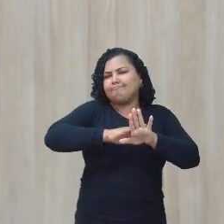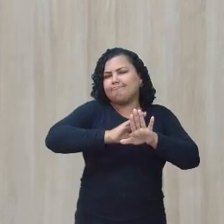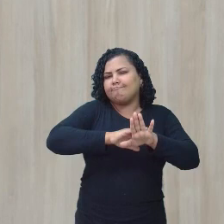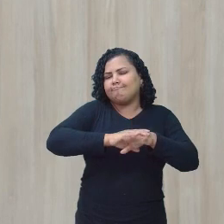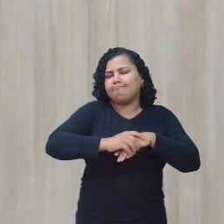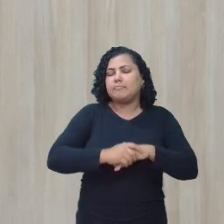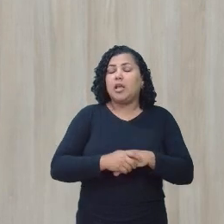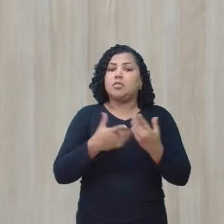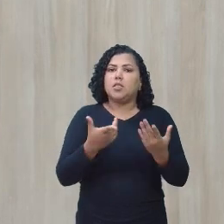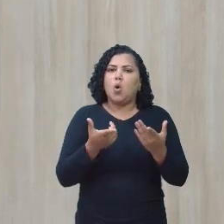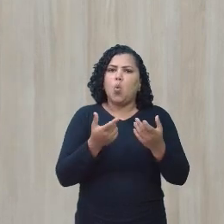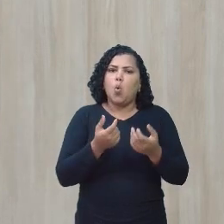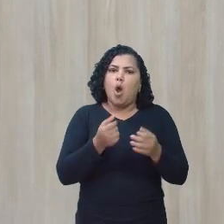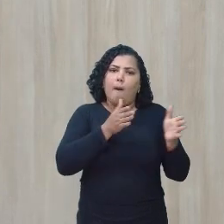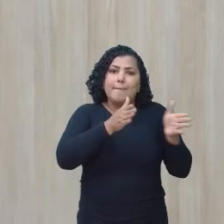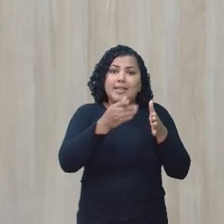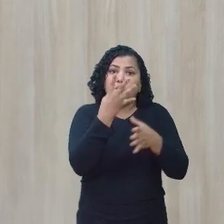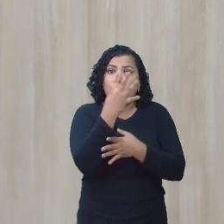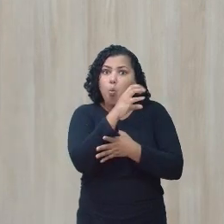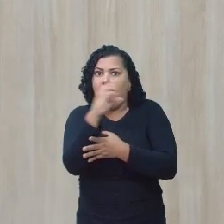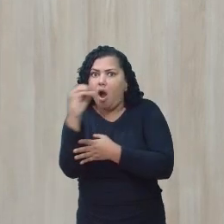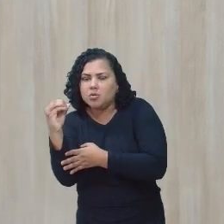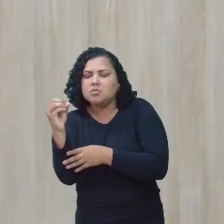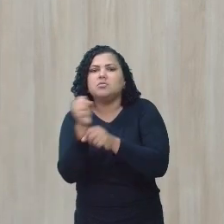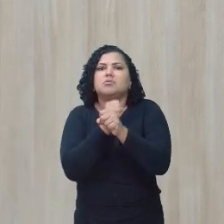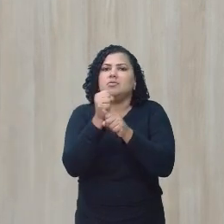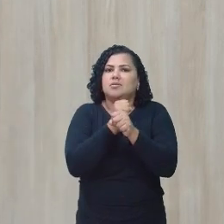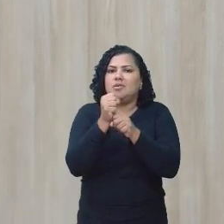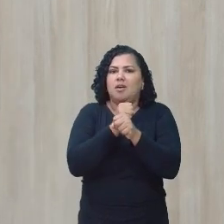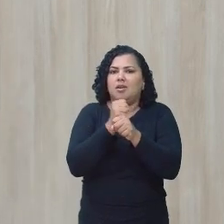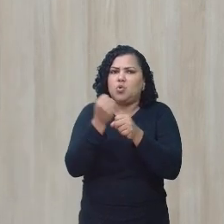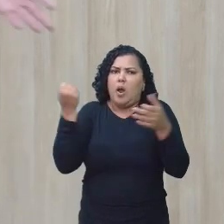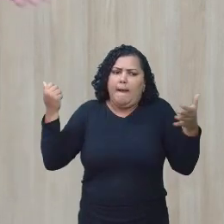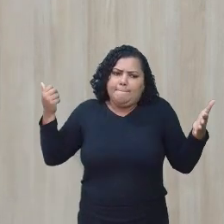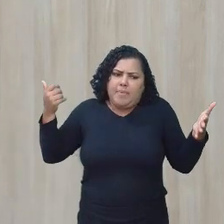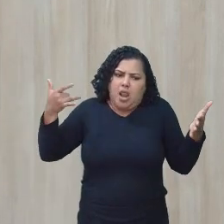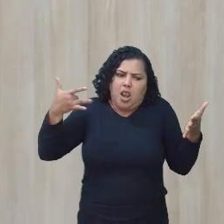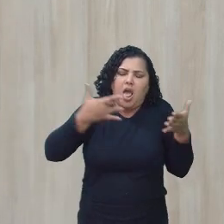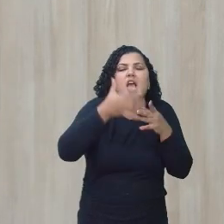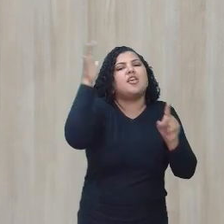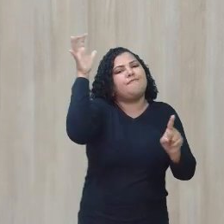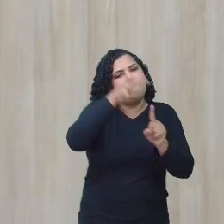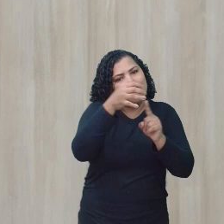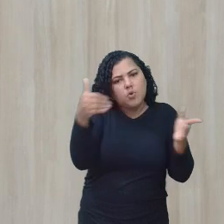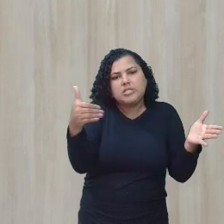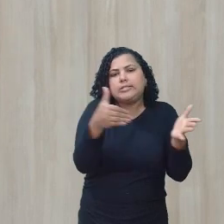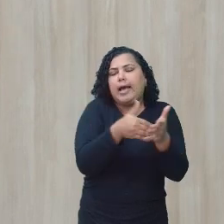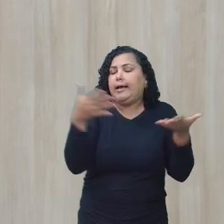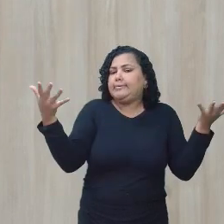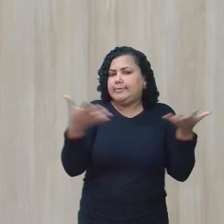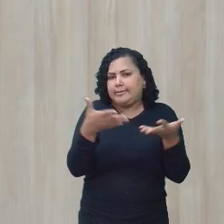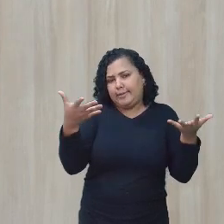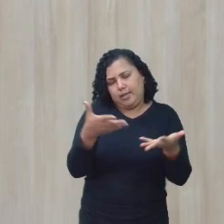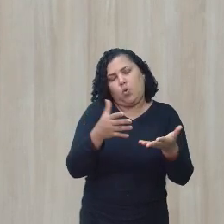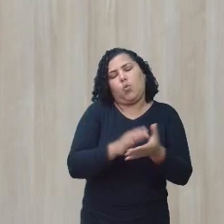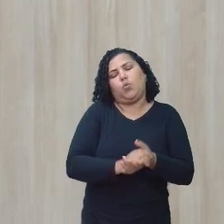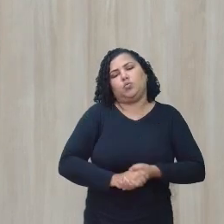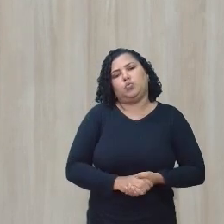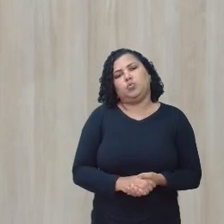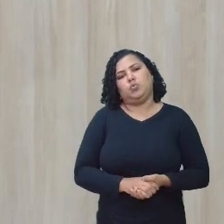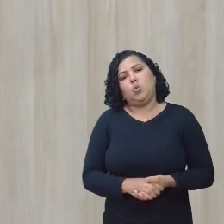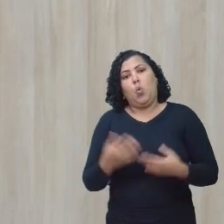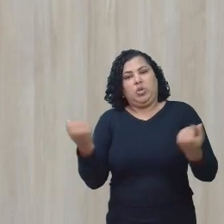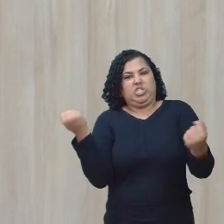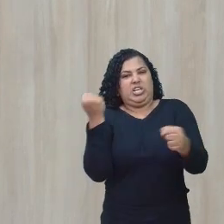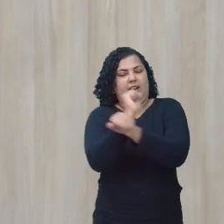anos e era tão violenta, ela não repercuta na atualidade, né? Passado tão pouco tempo de lá para cá, um pouco mais de 100 anos. Né?